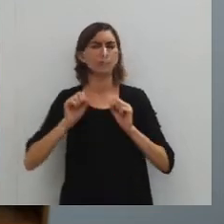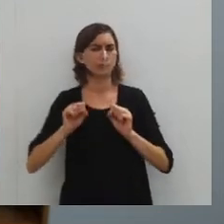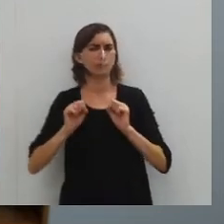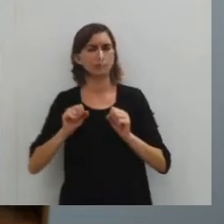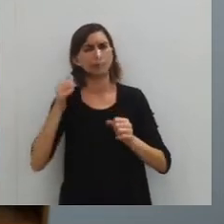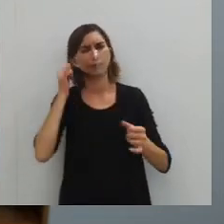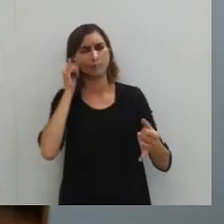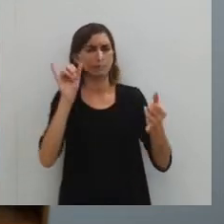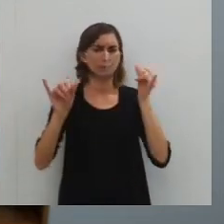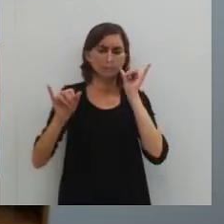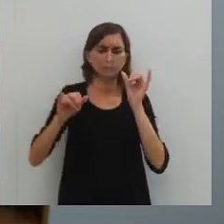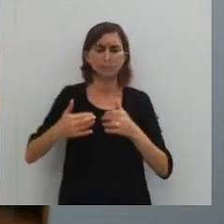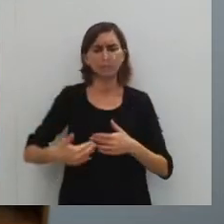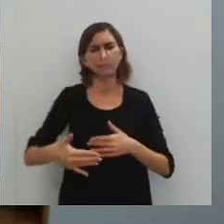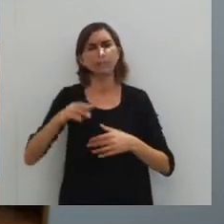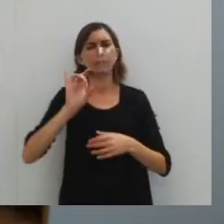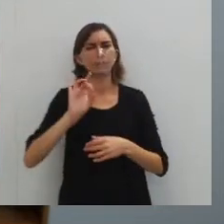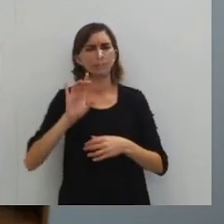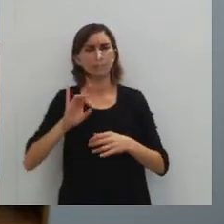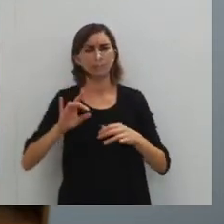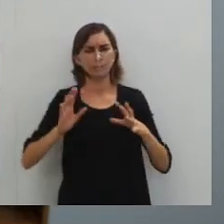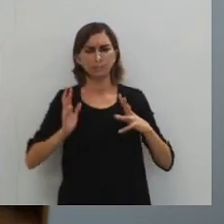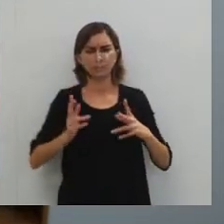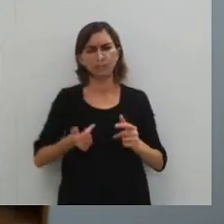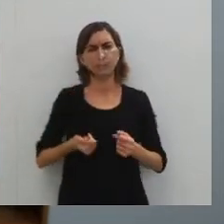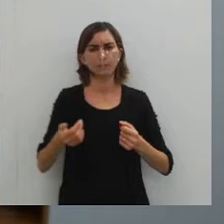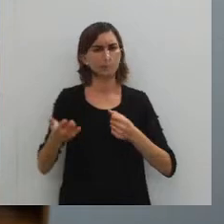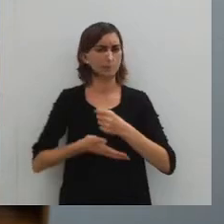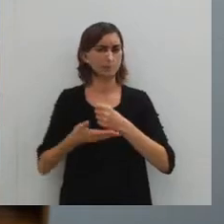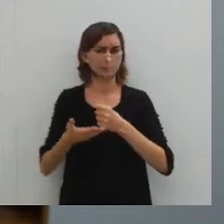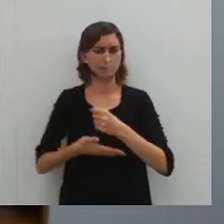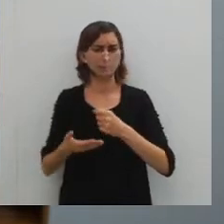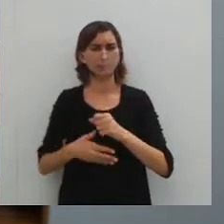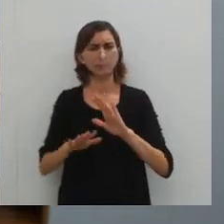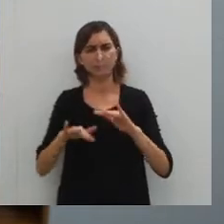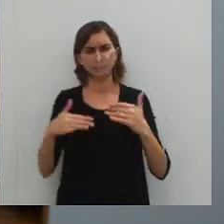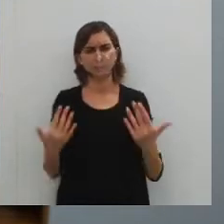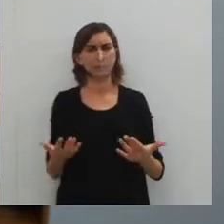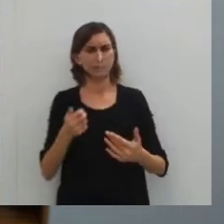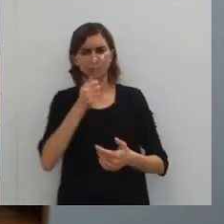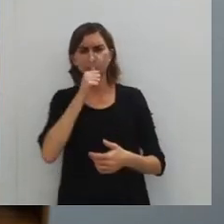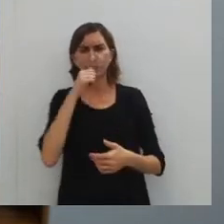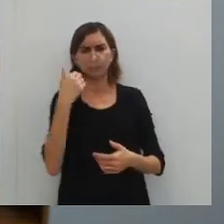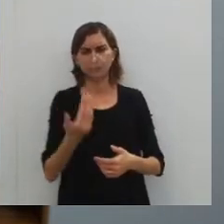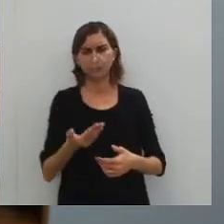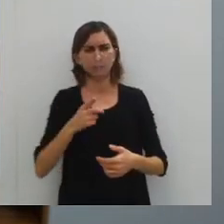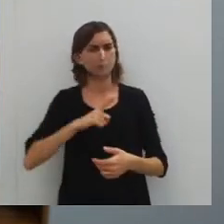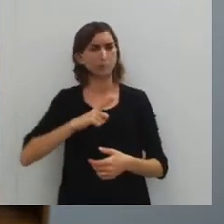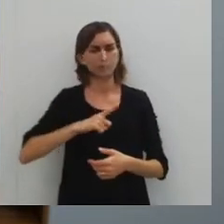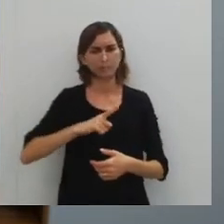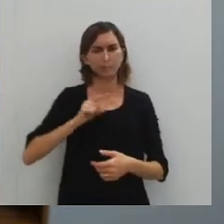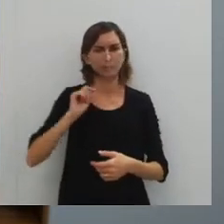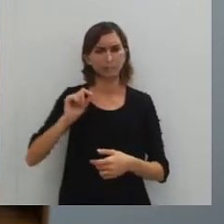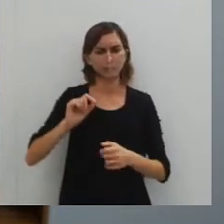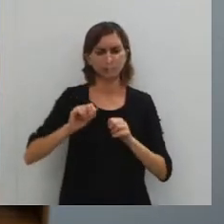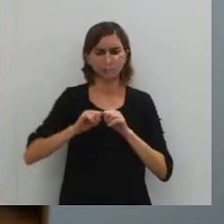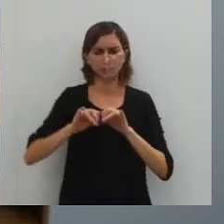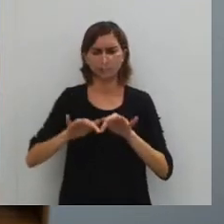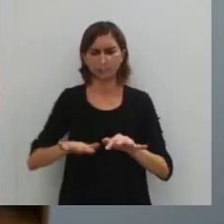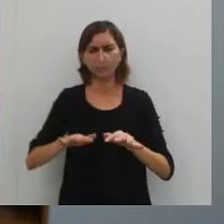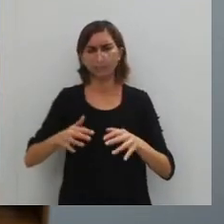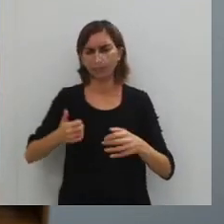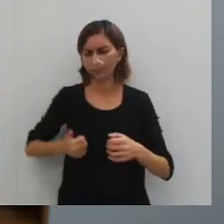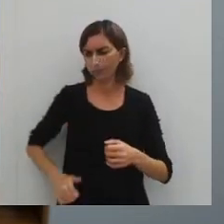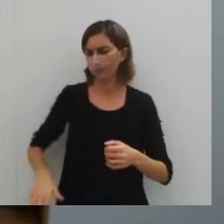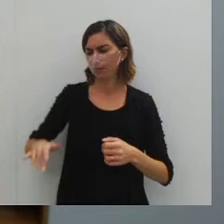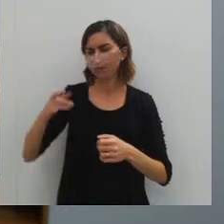ser evitadas apenas com o saneamento básico, né? Então, sem o saneamento, a gente tem esgotos a céu